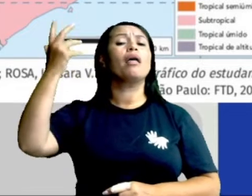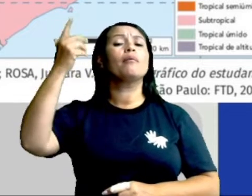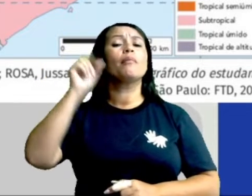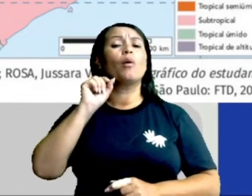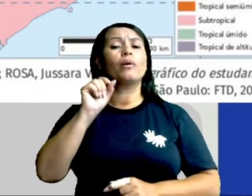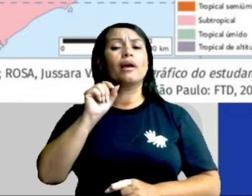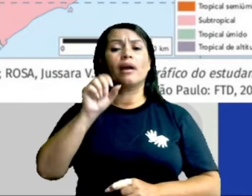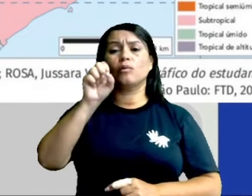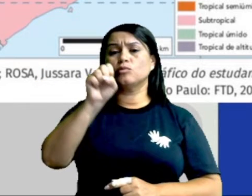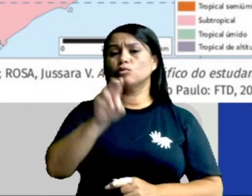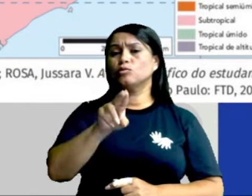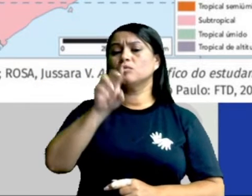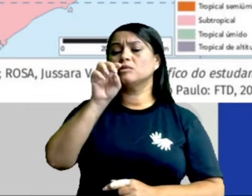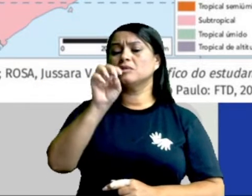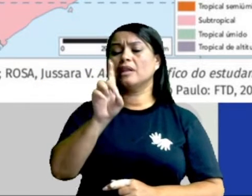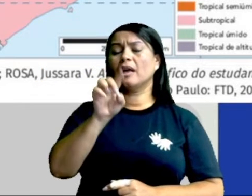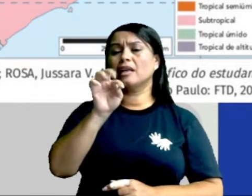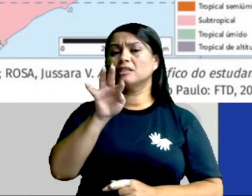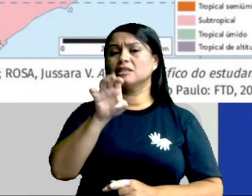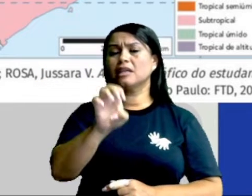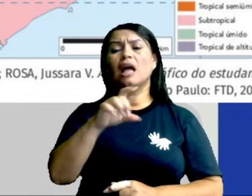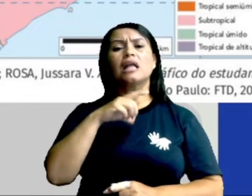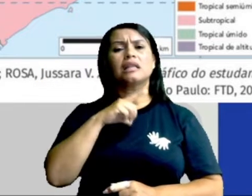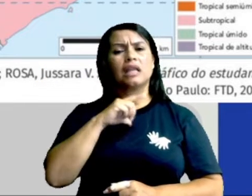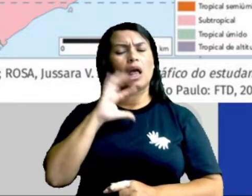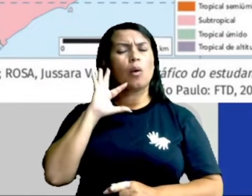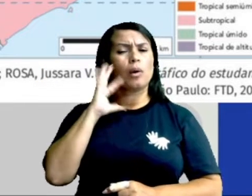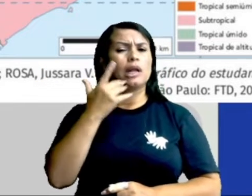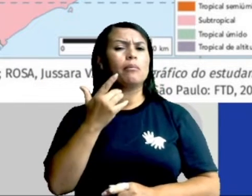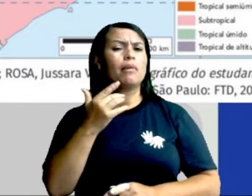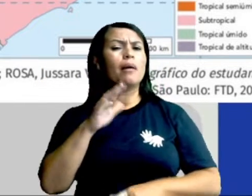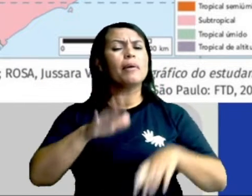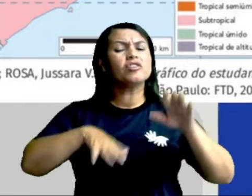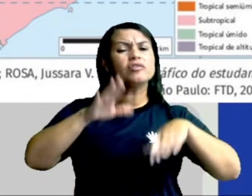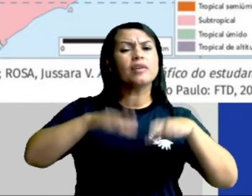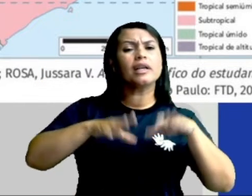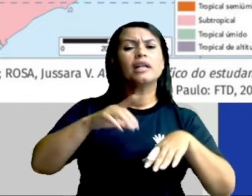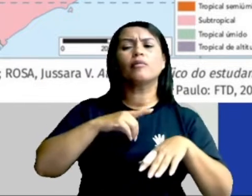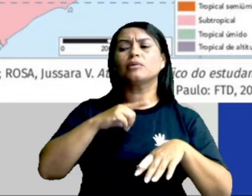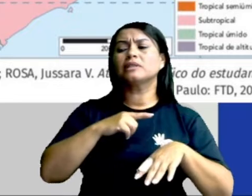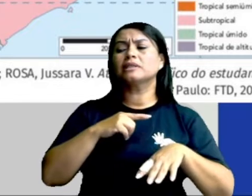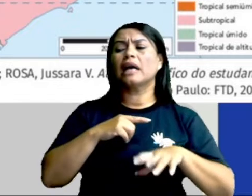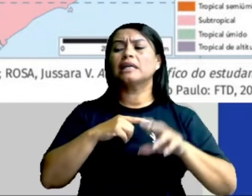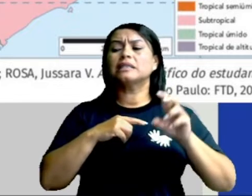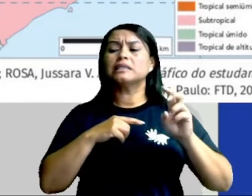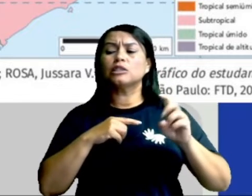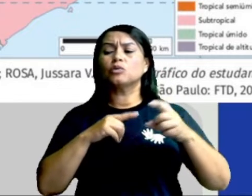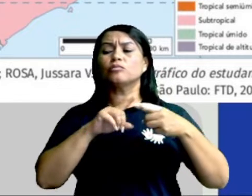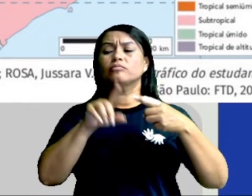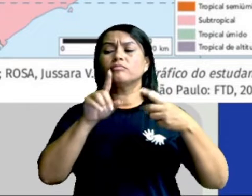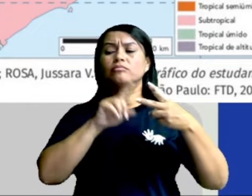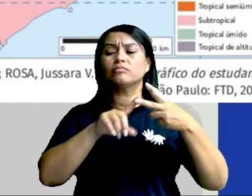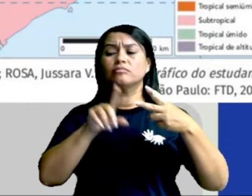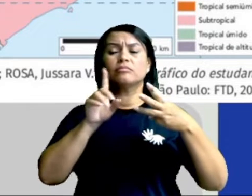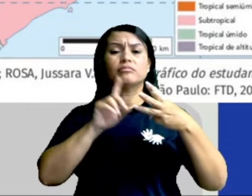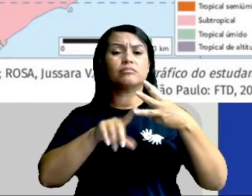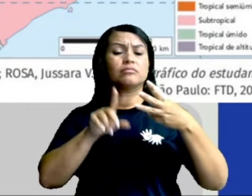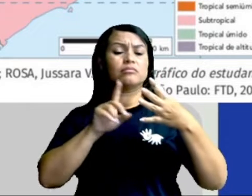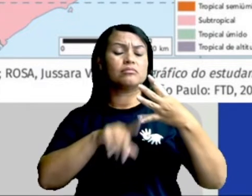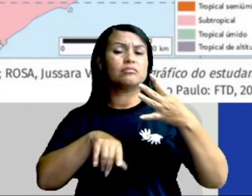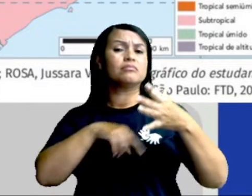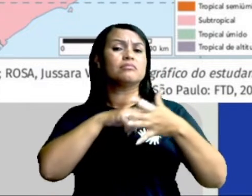sudeste apresenta basicamente um clima bastante variado, né? A gente vai encontrar 5 tipos climáticos: clima tropical típico, tropical de